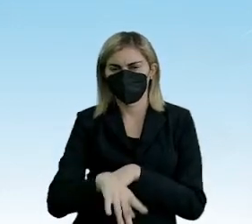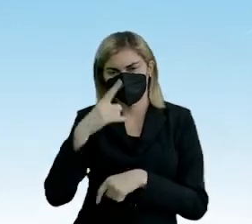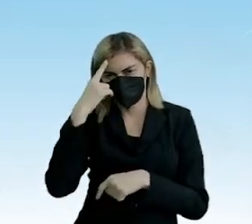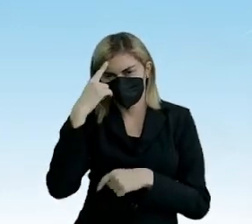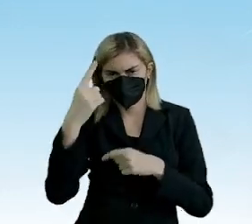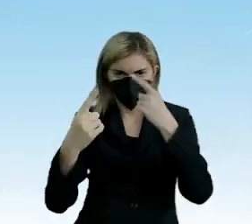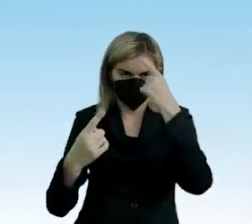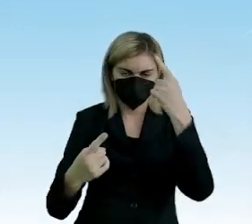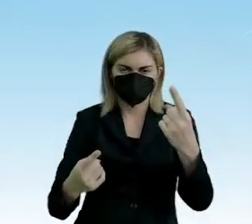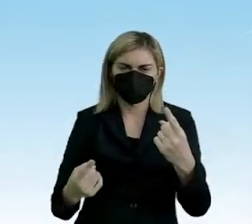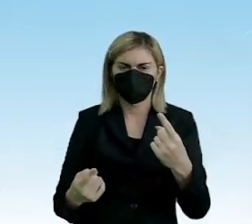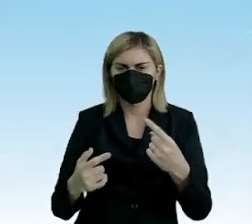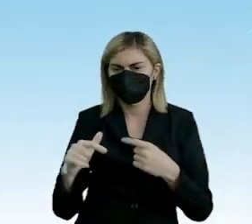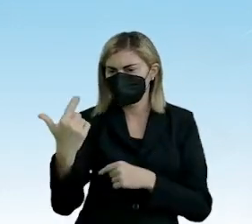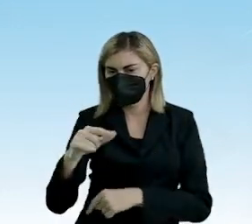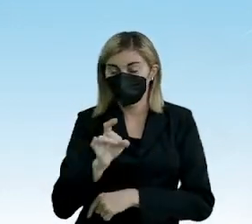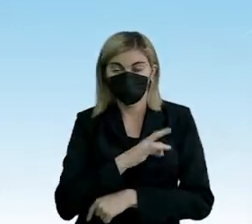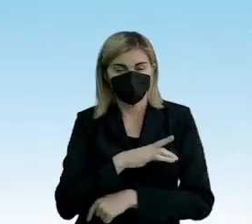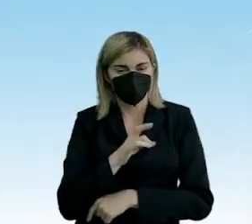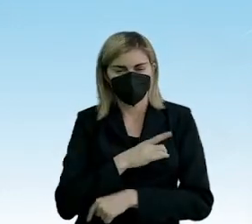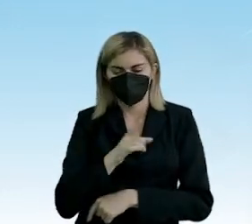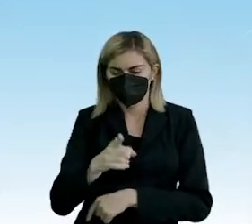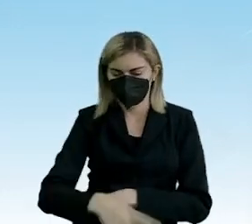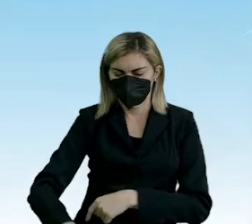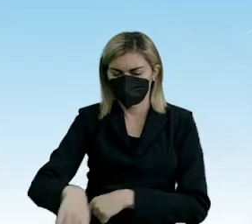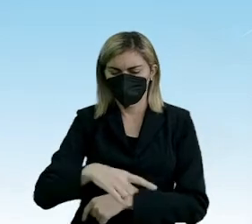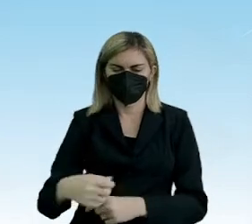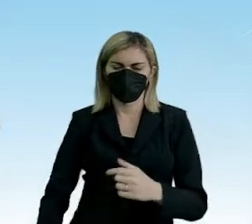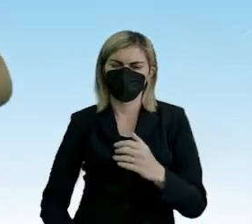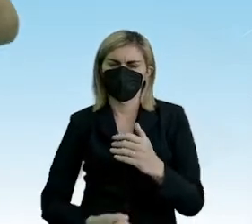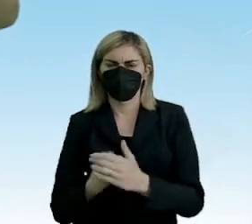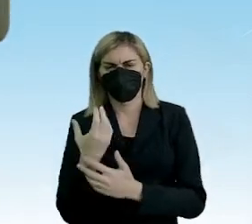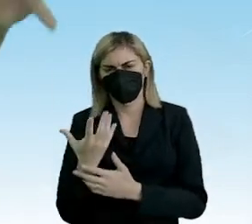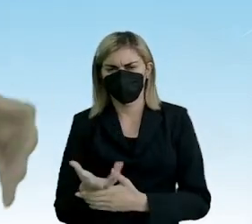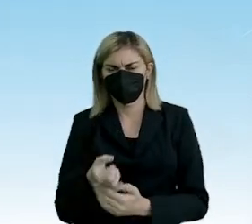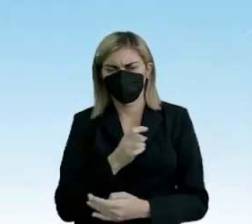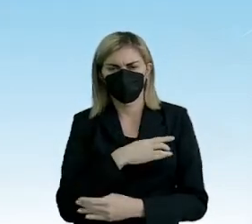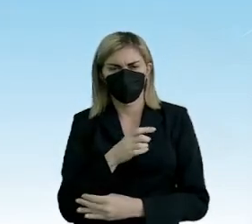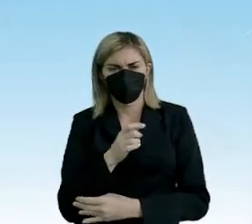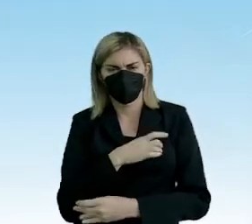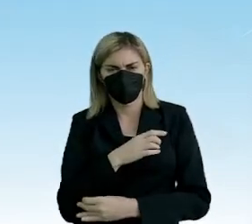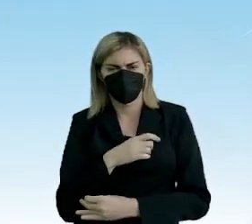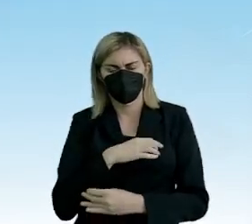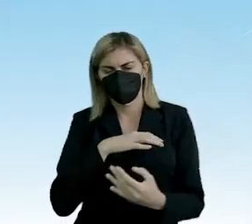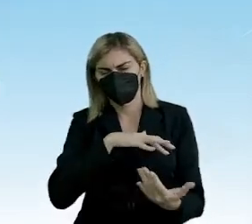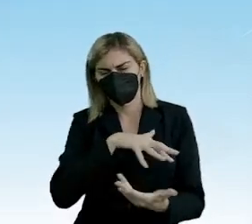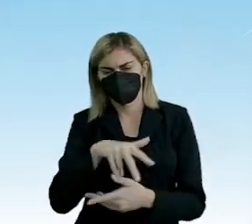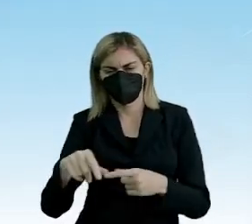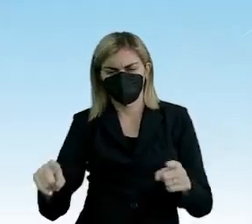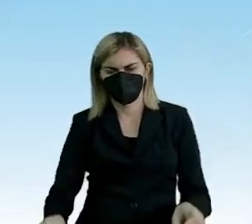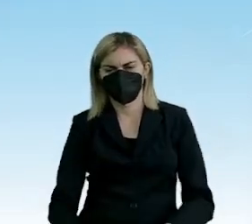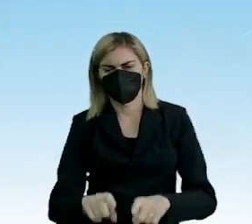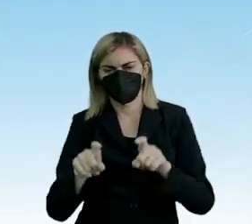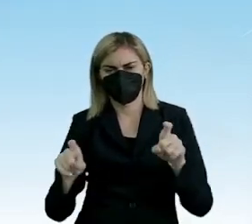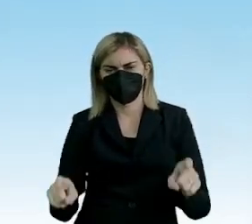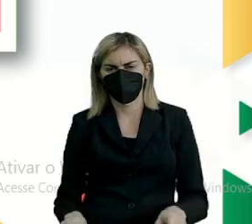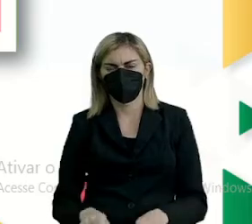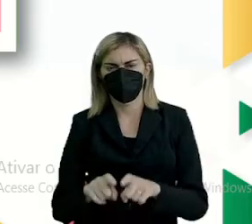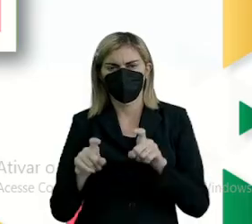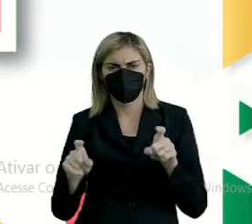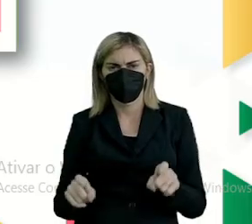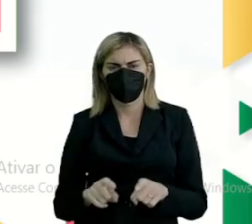de não ter medo. Nós é que criamos, certo, esse medo pelo mundo virtual. Olhem uma outra